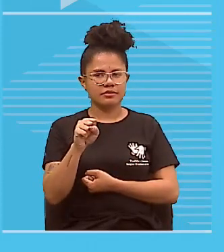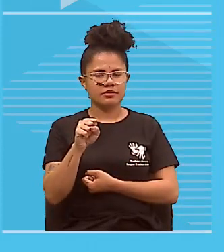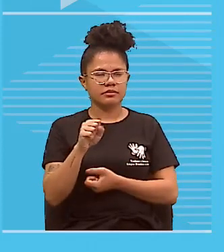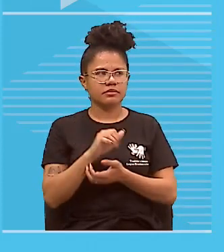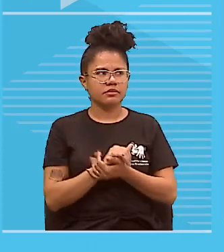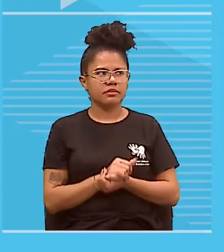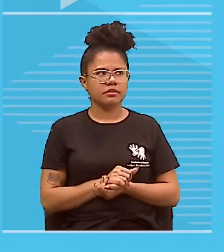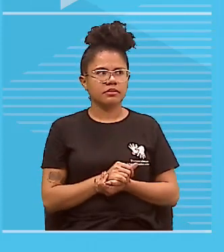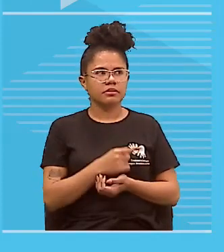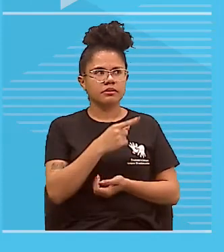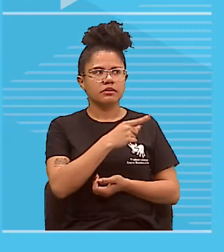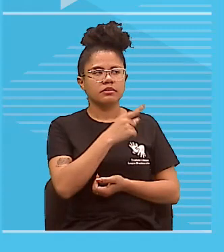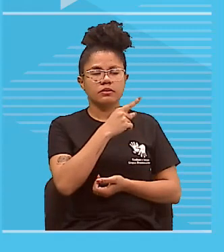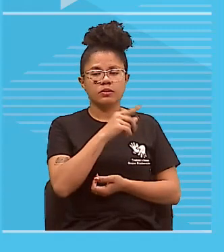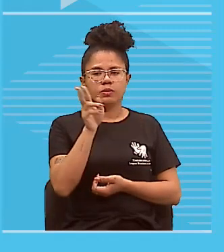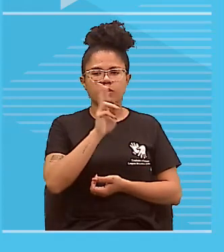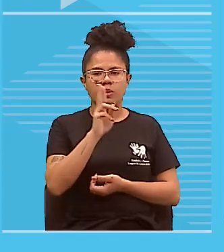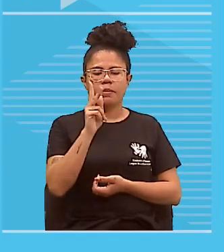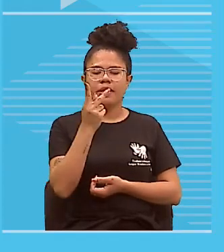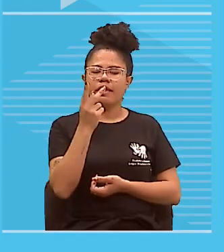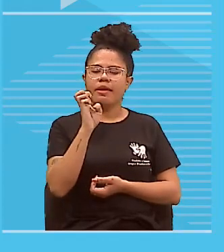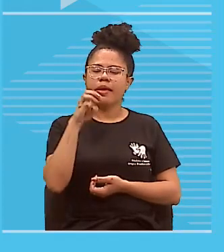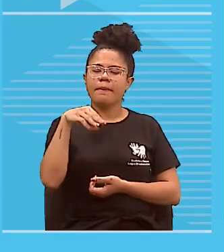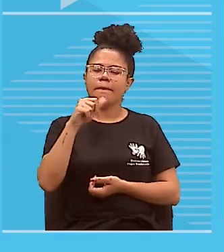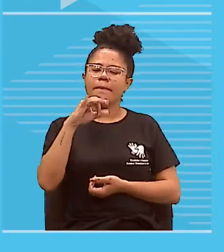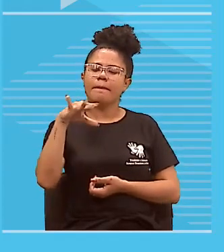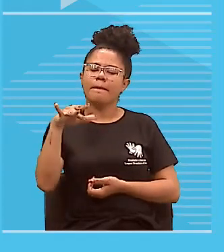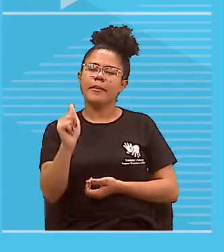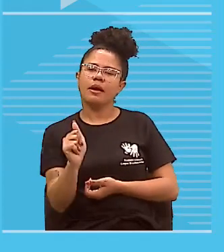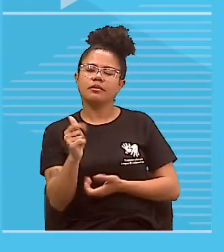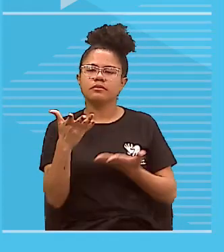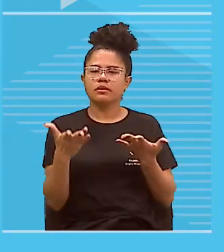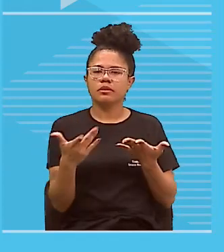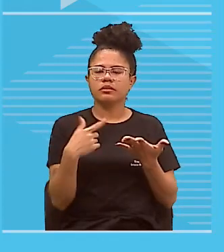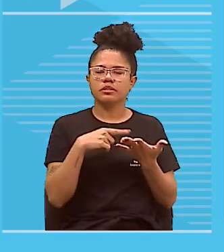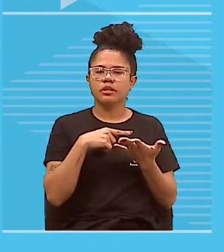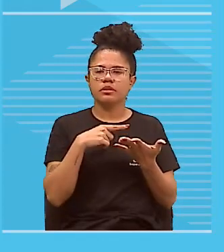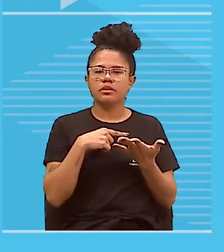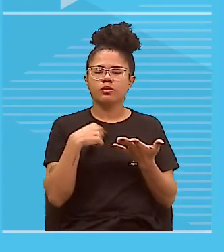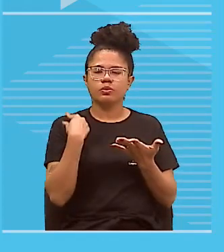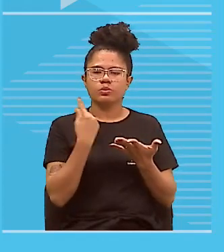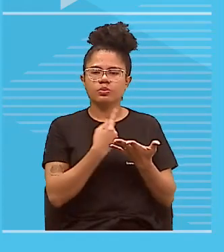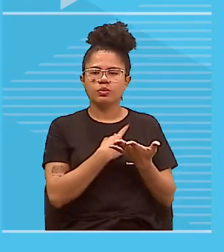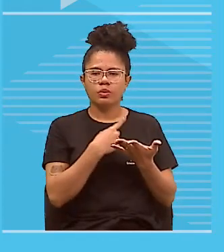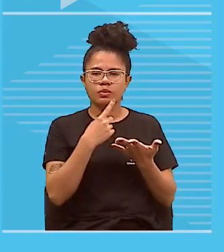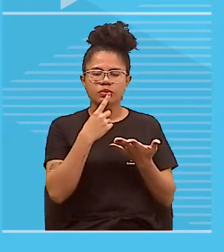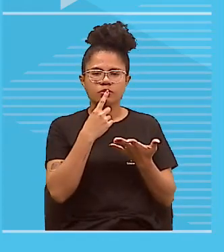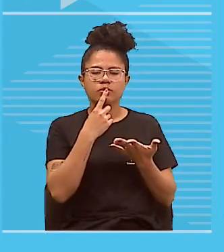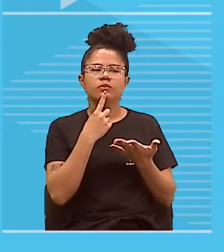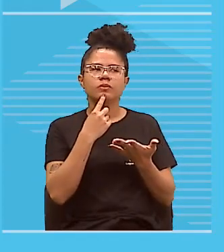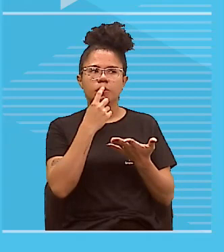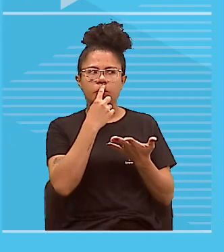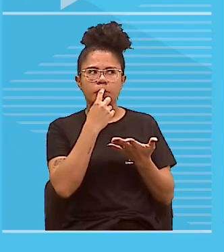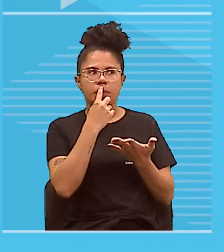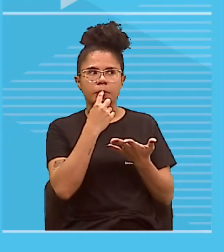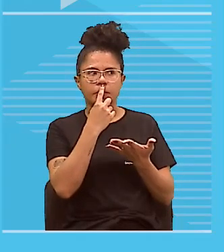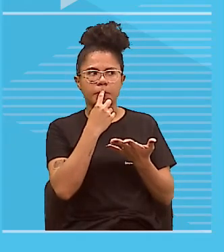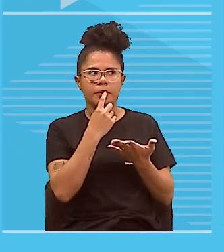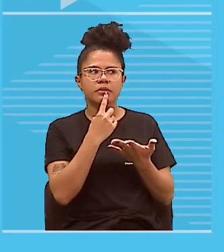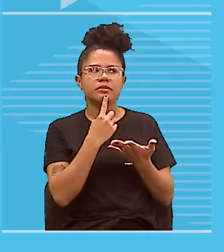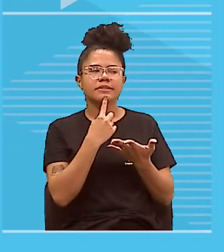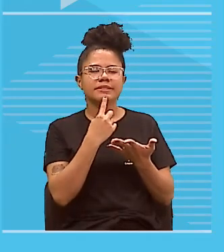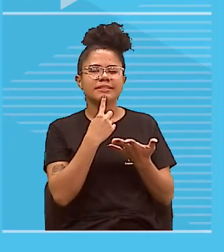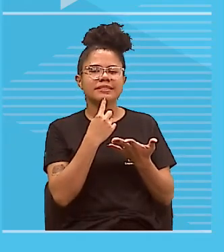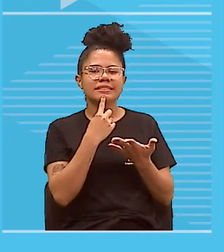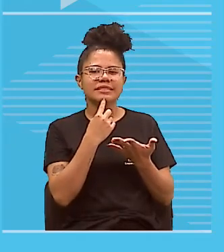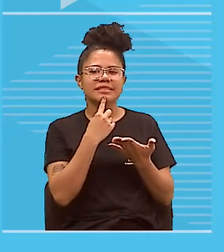Ou seja, as hemácias no nosso sangue, as células vermelhas do sangue, né? Ela tem